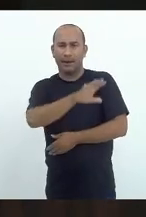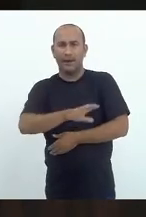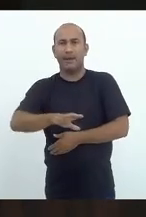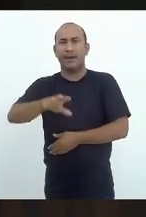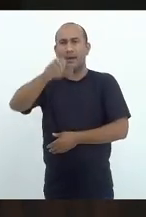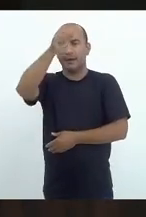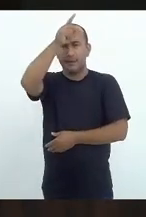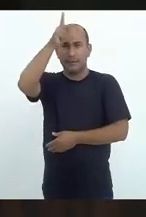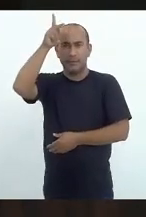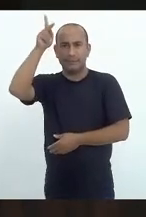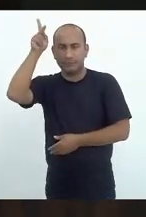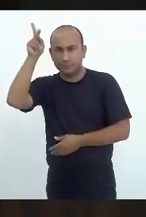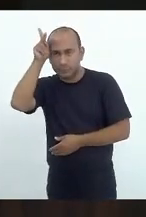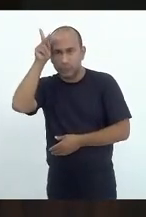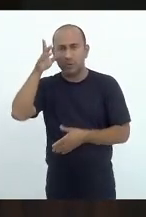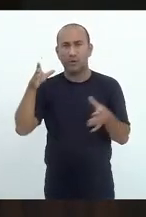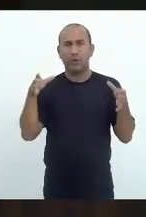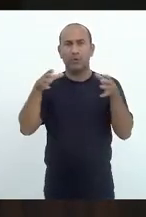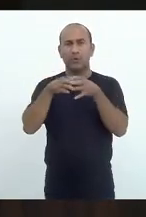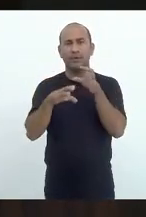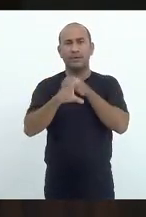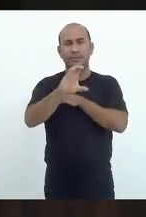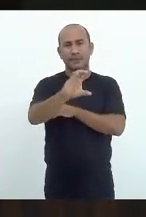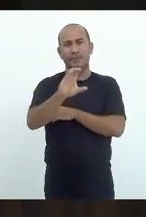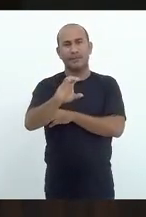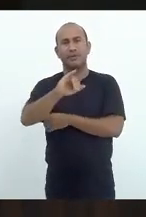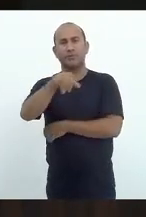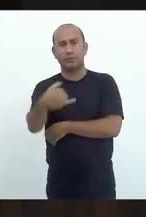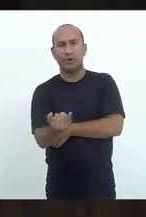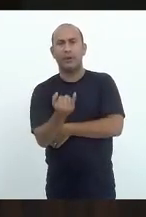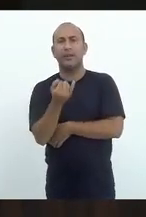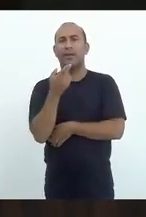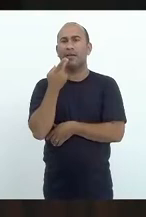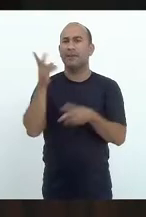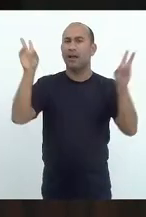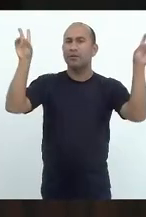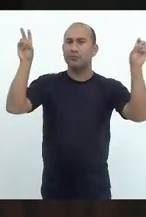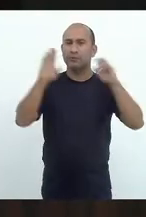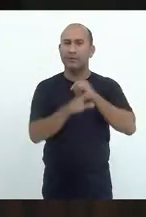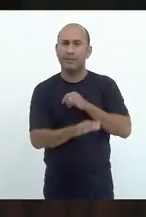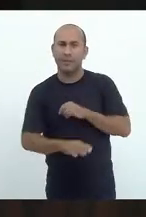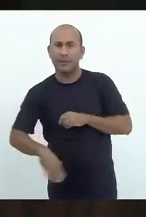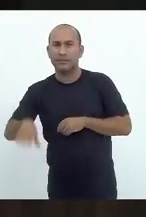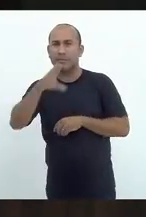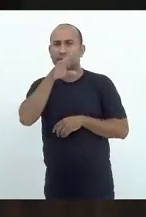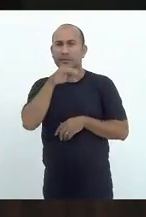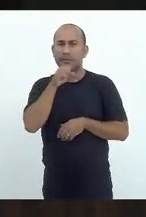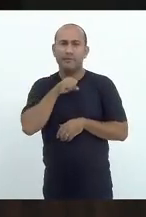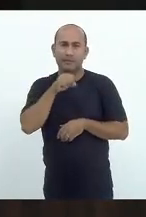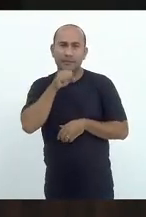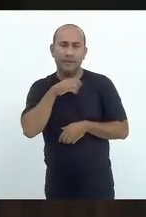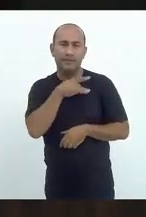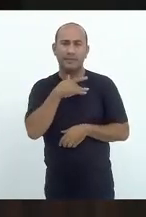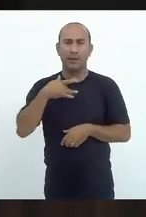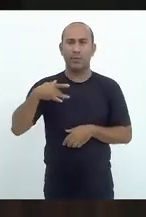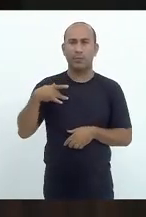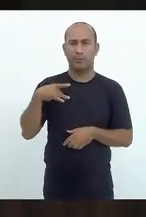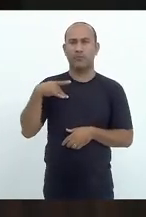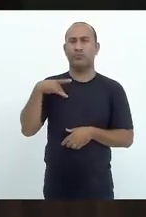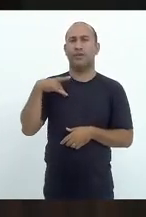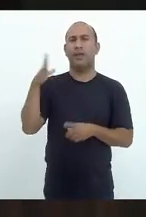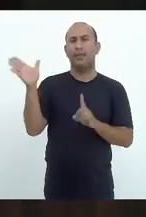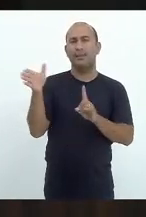de pareceres das comissões CCJ, de assuntos da criança, adolescente e idoso, de saúde, de defesa dos direitos